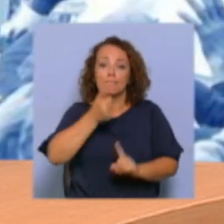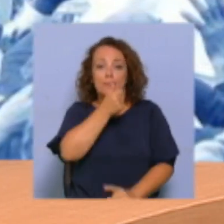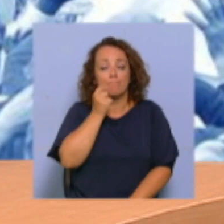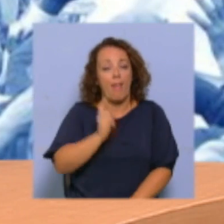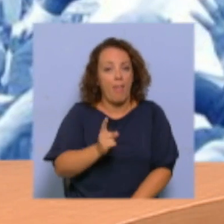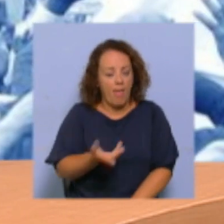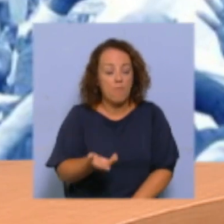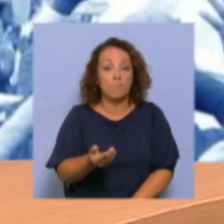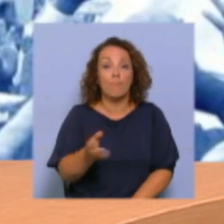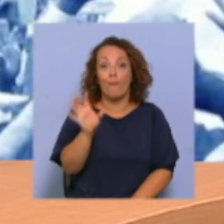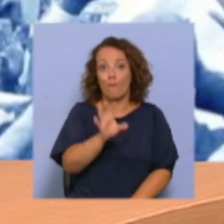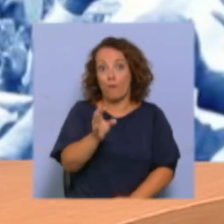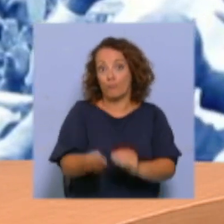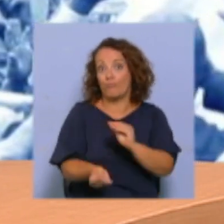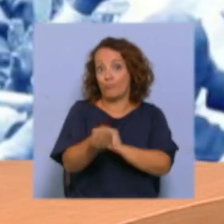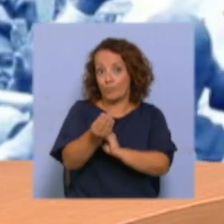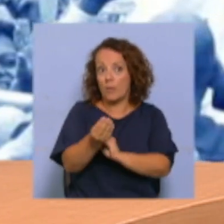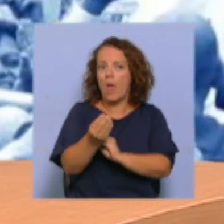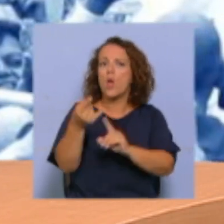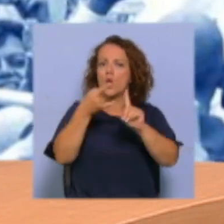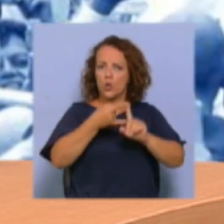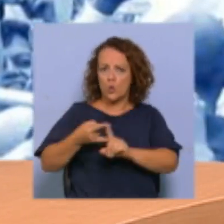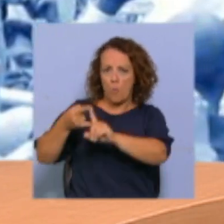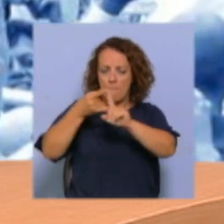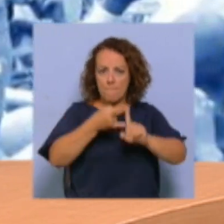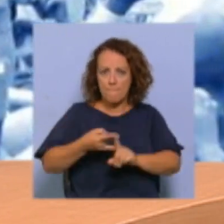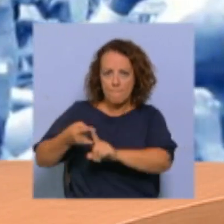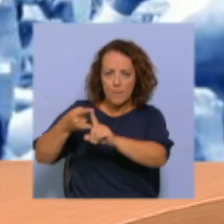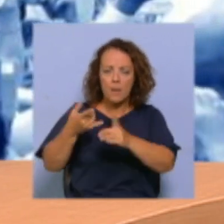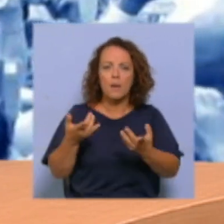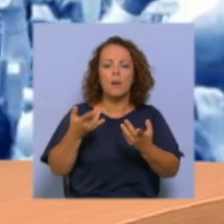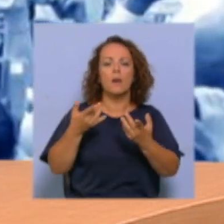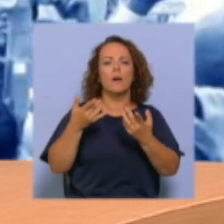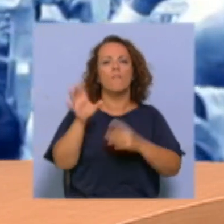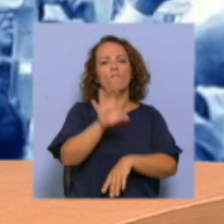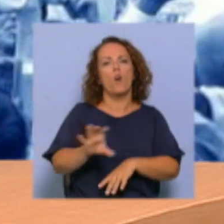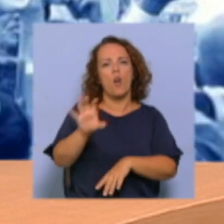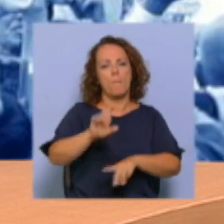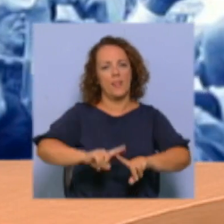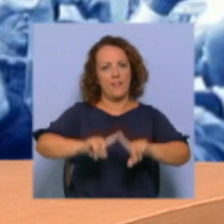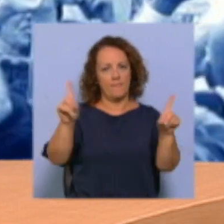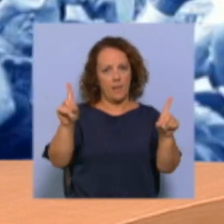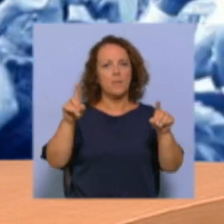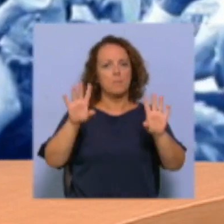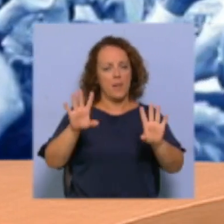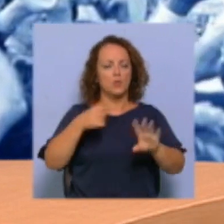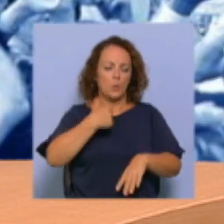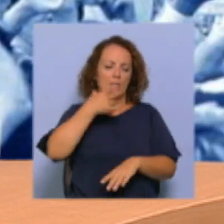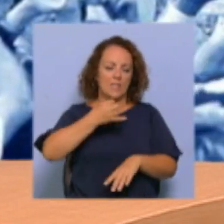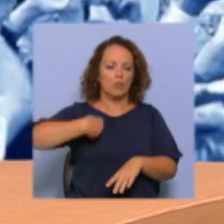uma novidade, mas apesar de ser via Zoom, apesar de ser reunidos de uma forma diferente, nós acreditamos que vamos estar mais do que